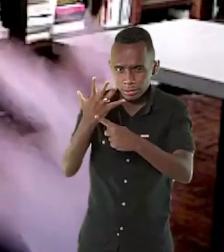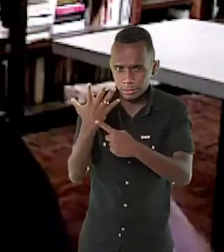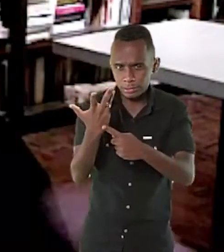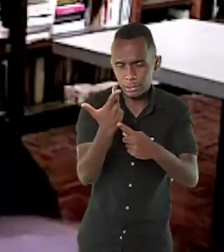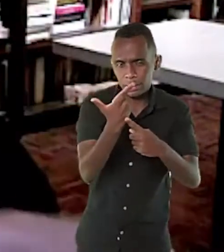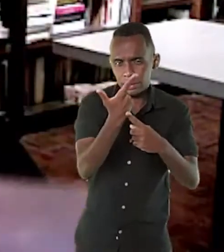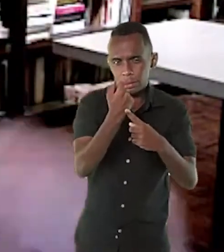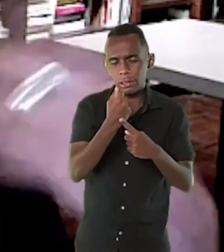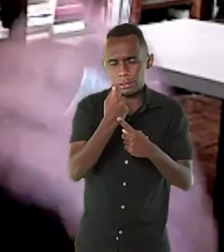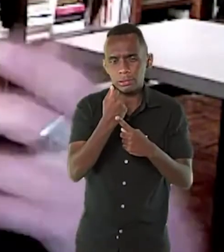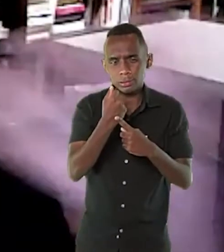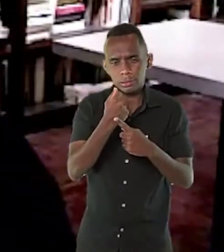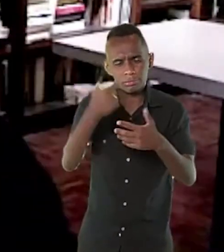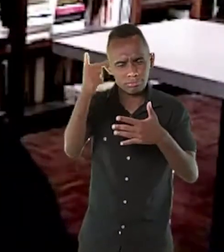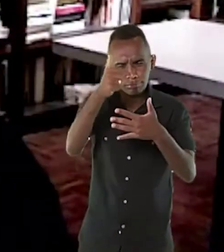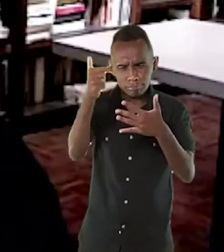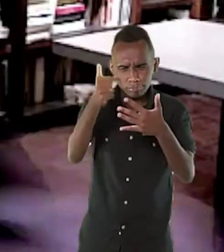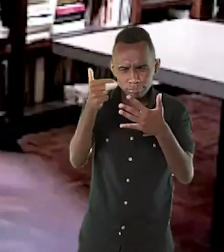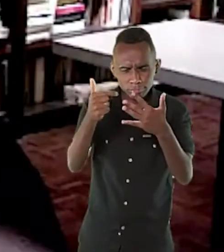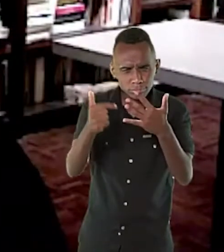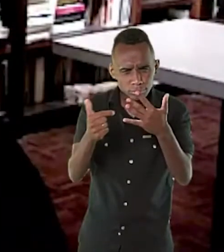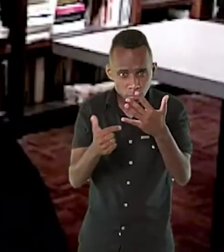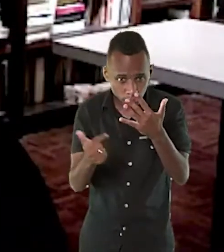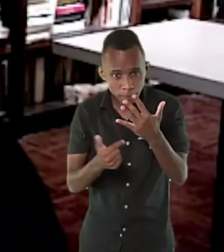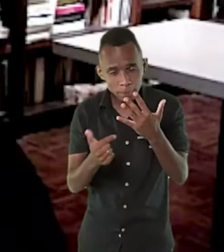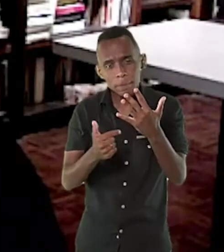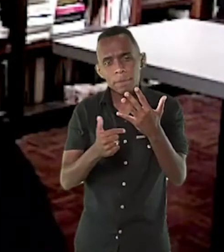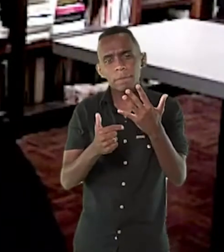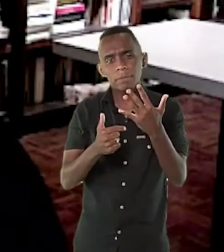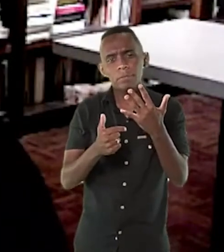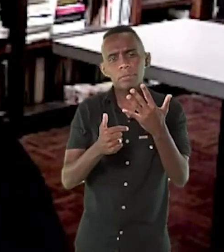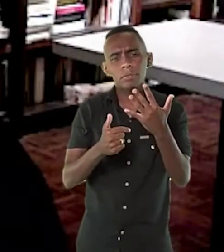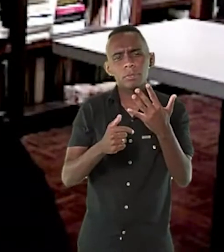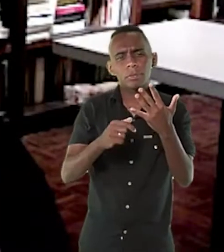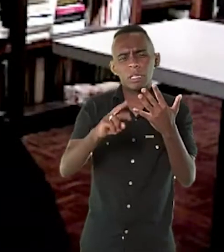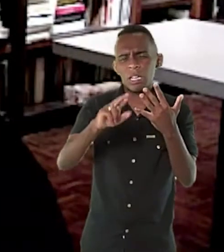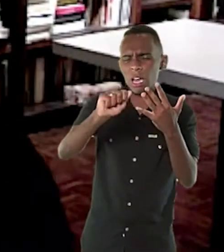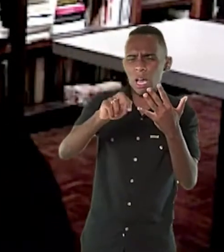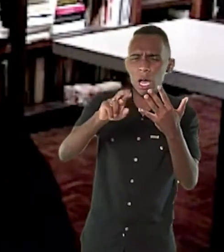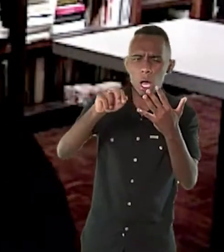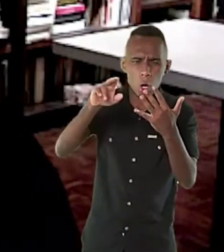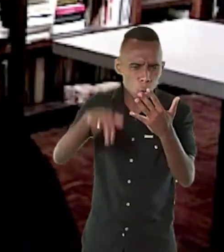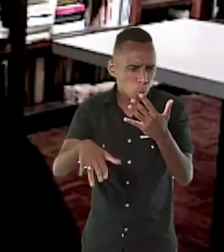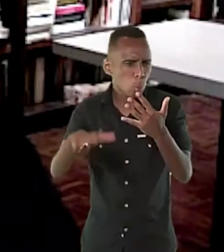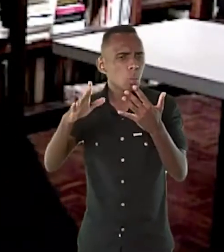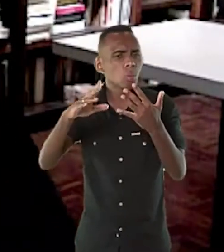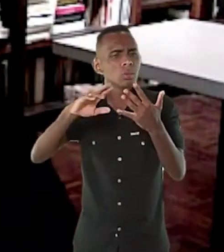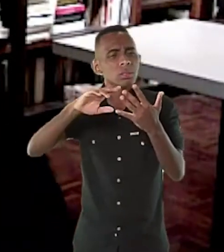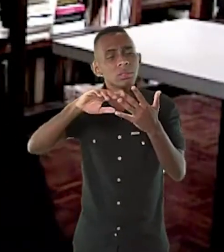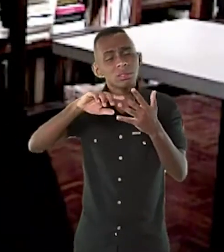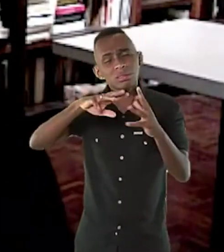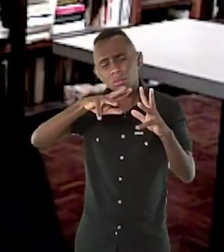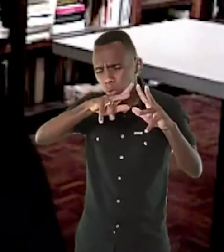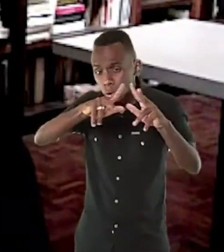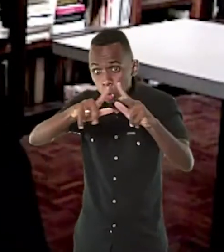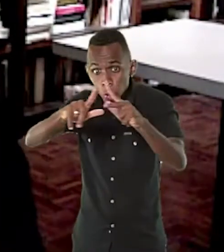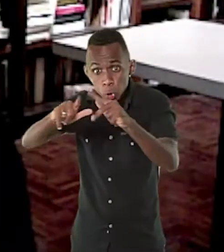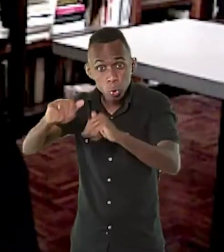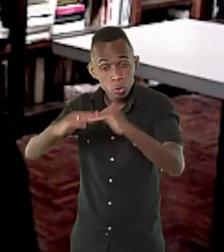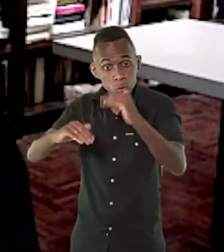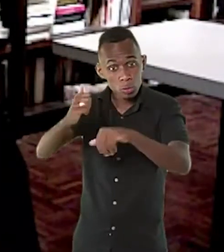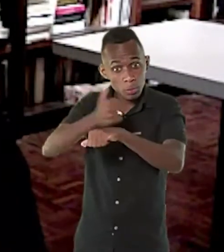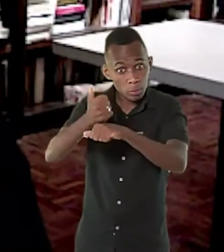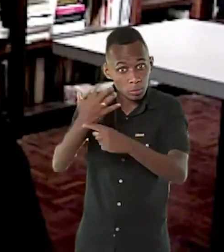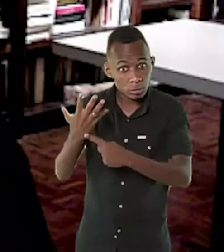o Trevor Paglen, como o Lucas Mamposi, como Harun Farokh, são artistas que estão no